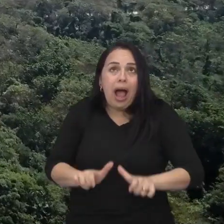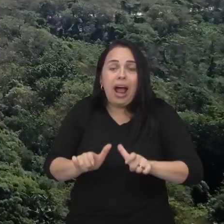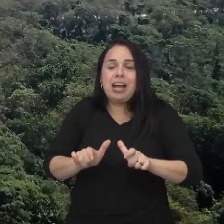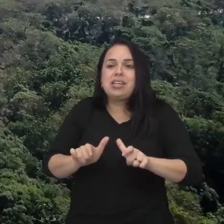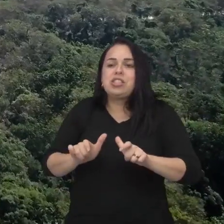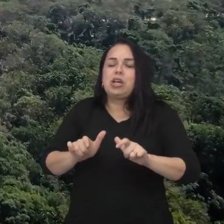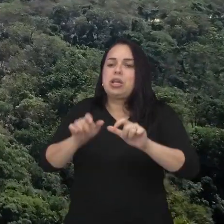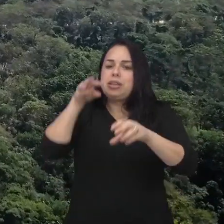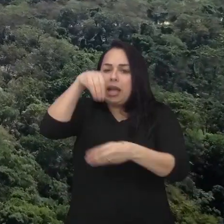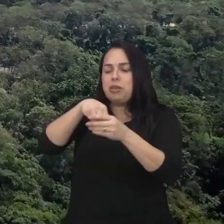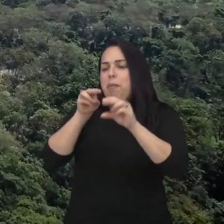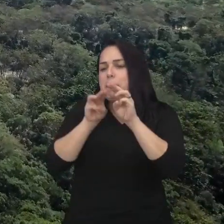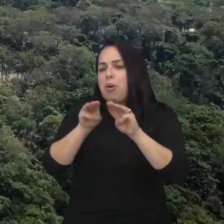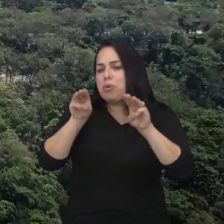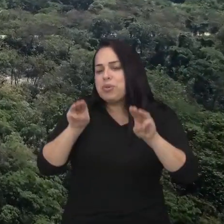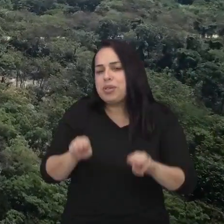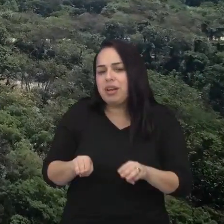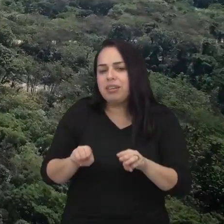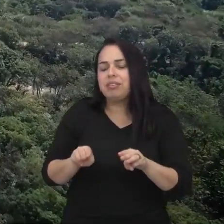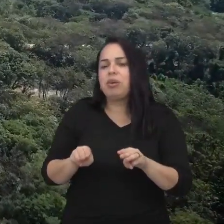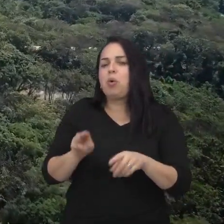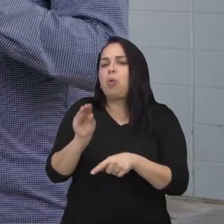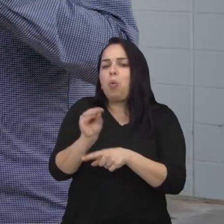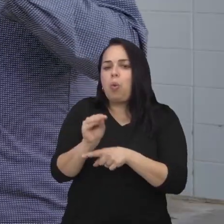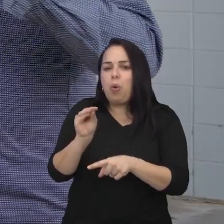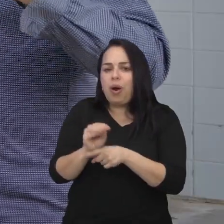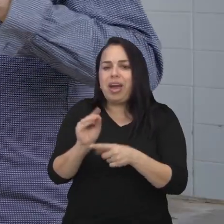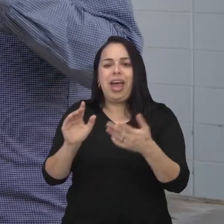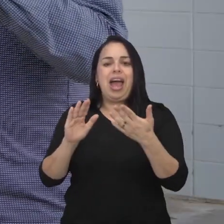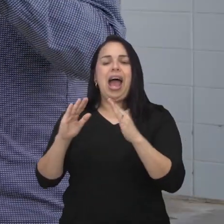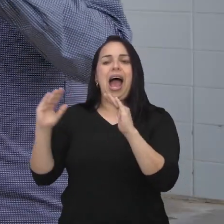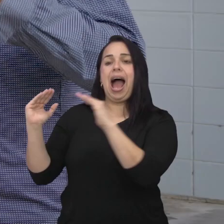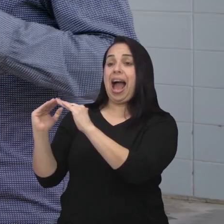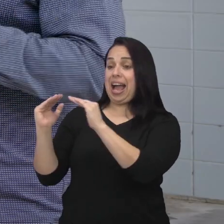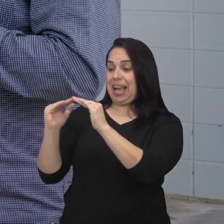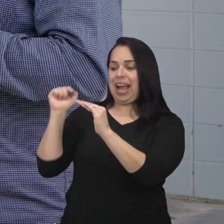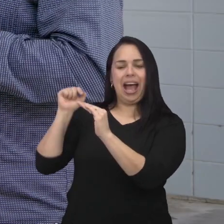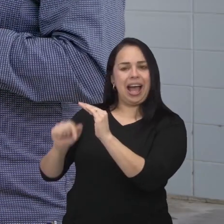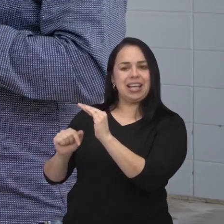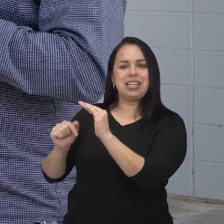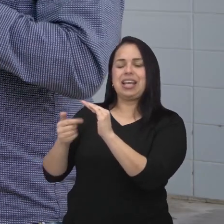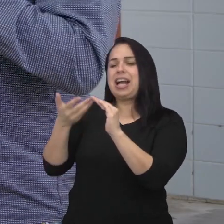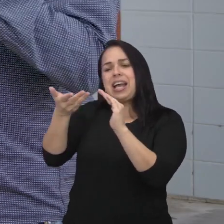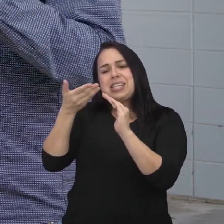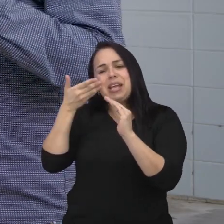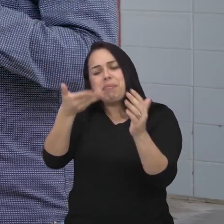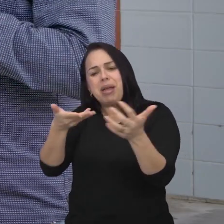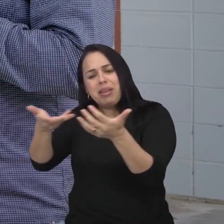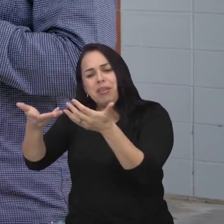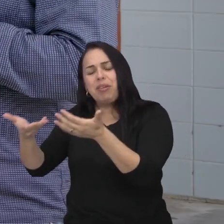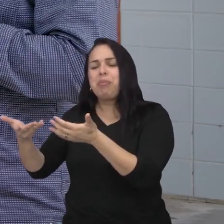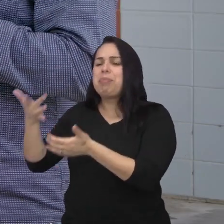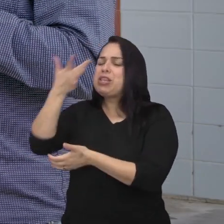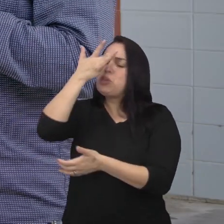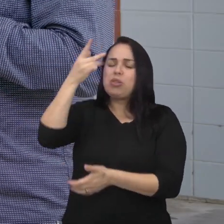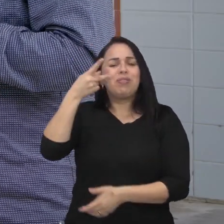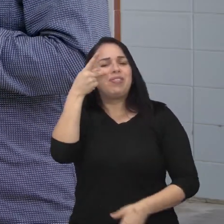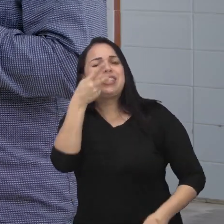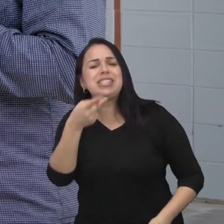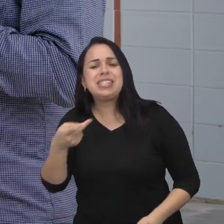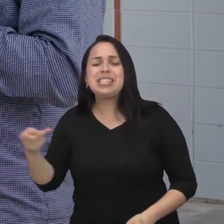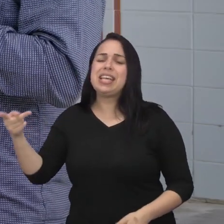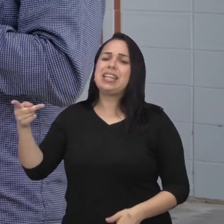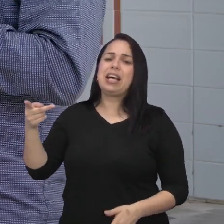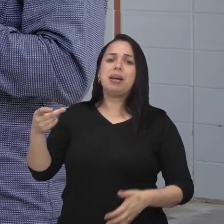de museus e preservados, a casa funcionando como casa, recebendo gente do mundo todo, que o